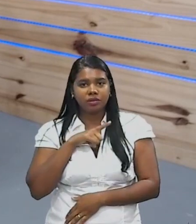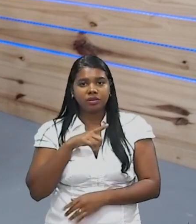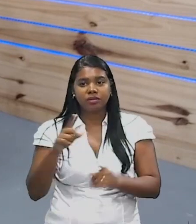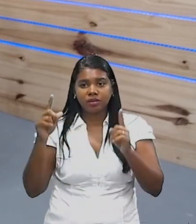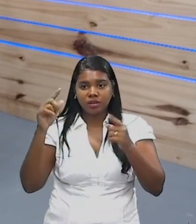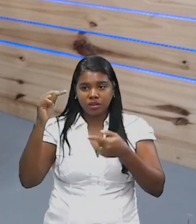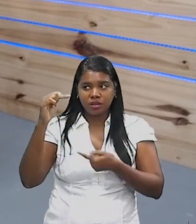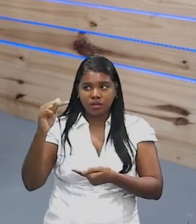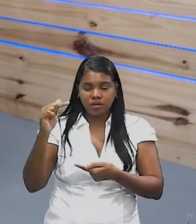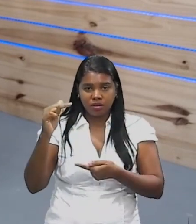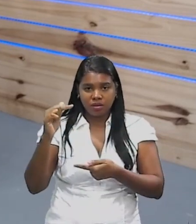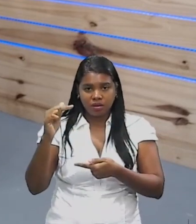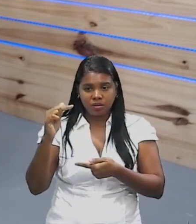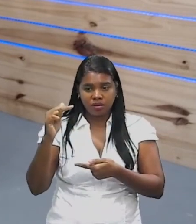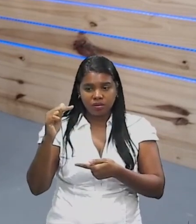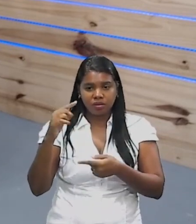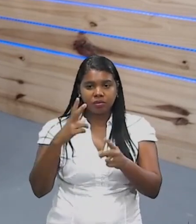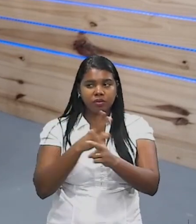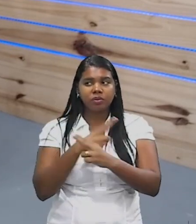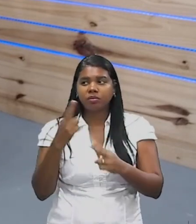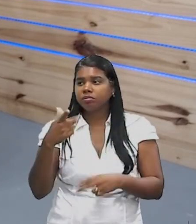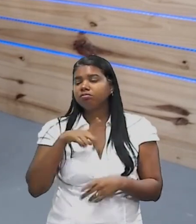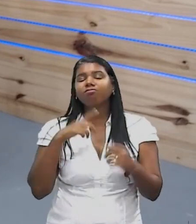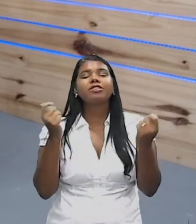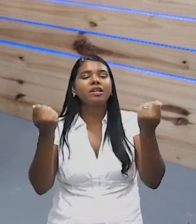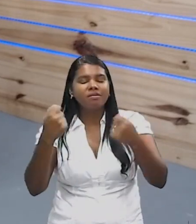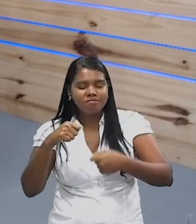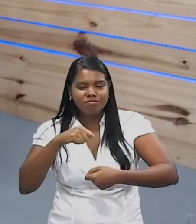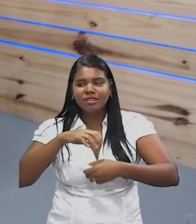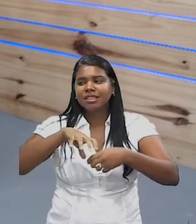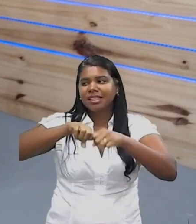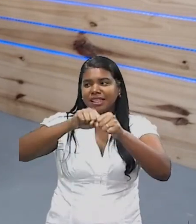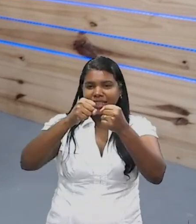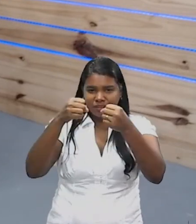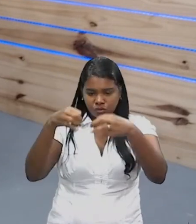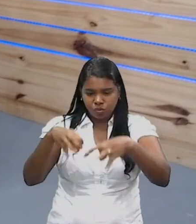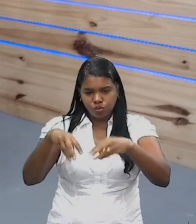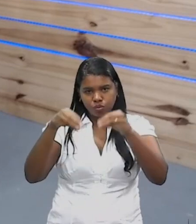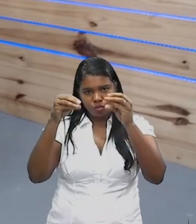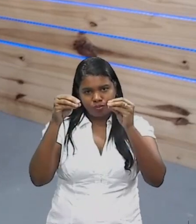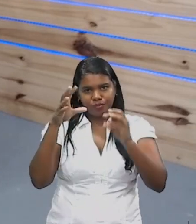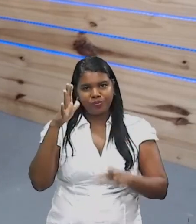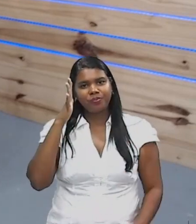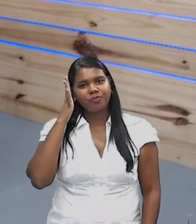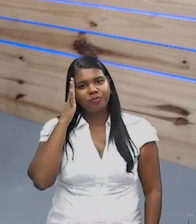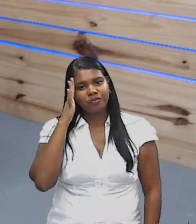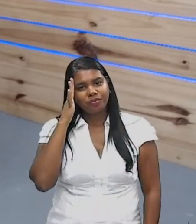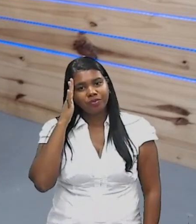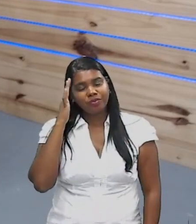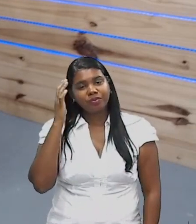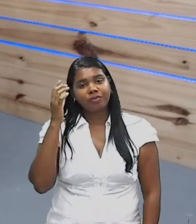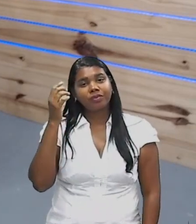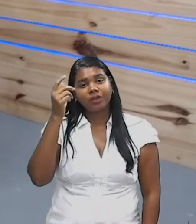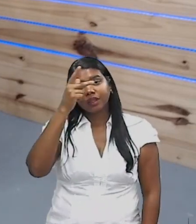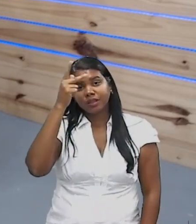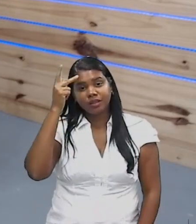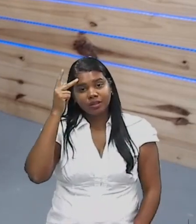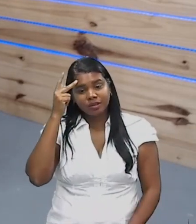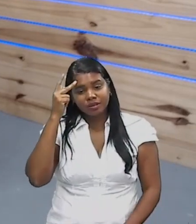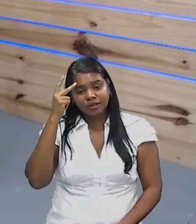de embalagem, não seria possível, só chegaria farelos. E aí as pessoas começaram a compartilhar. Agora eu